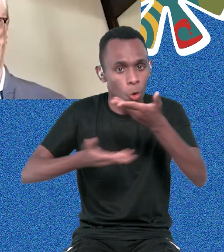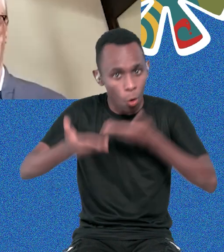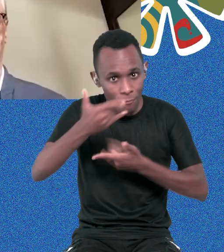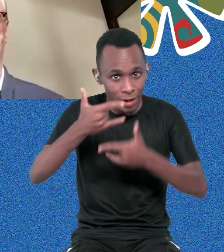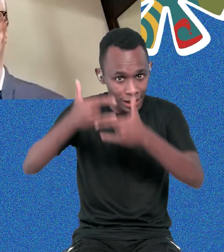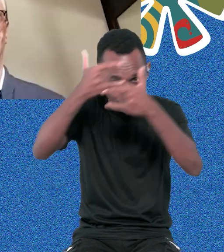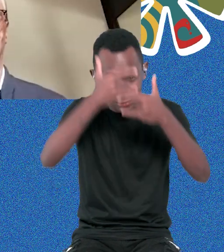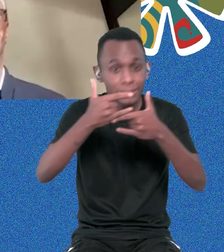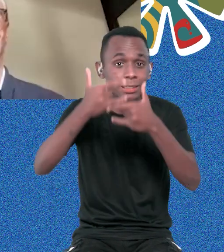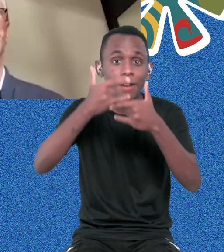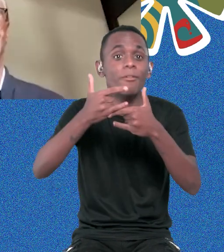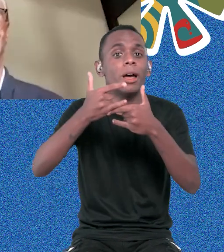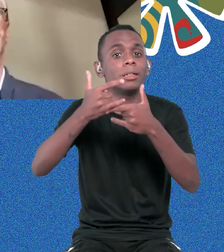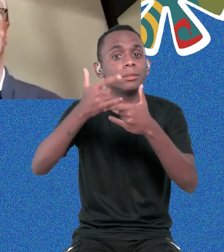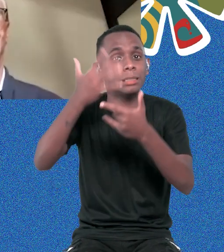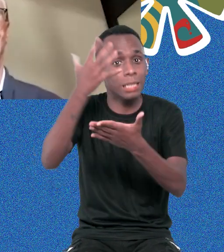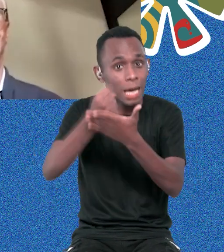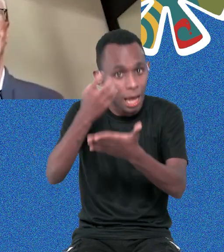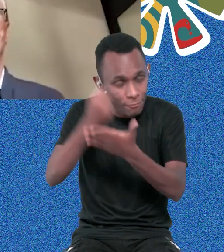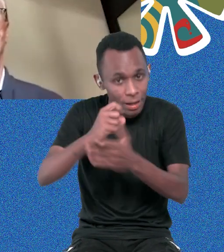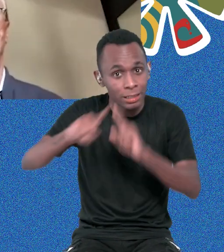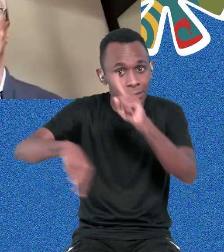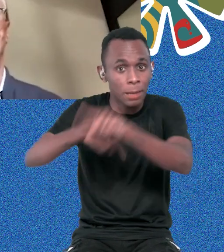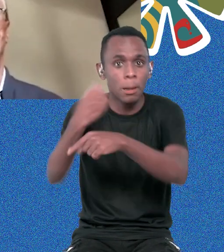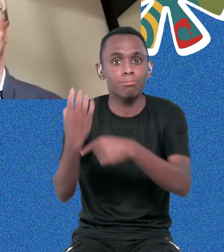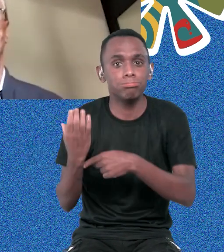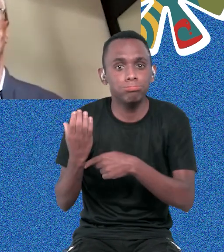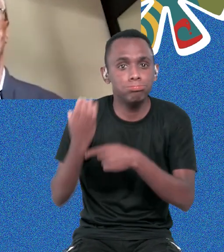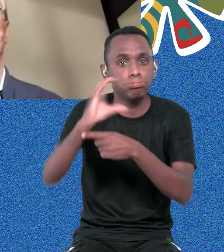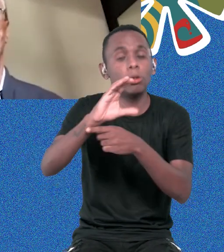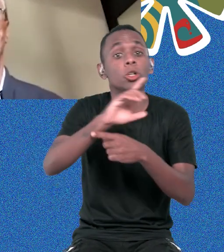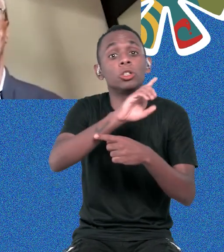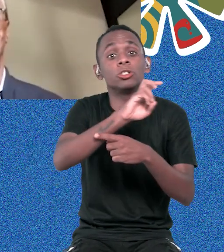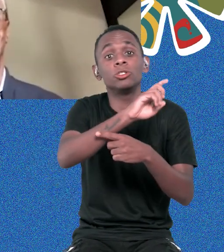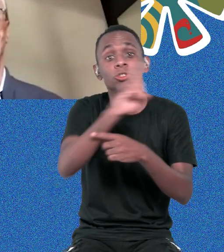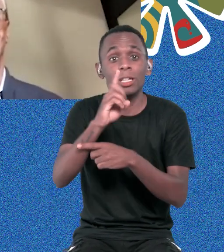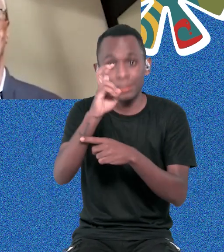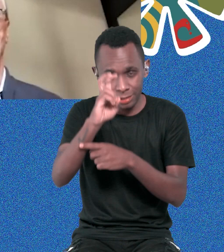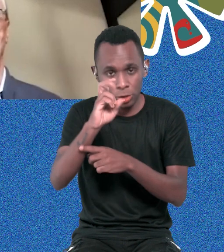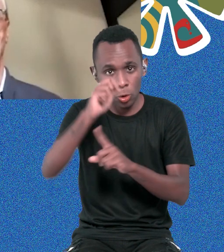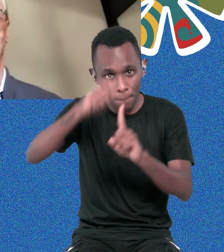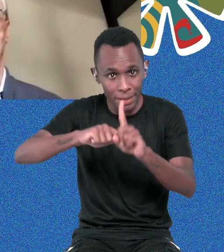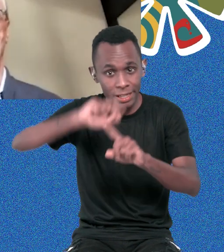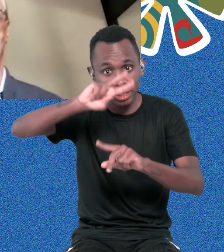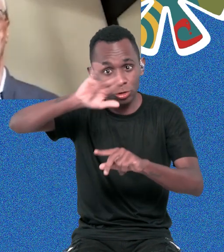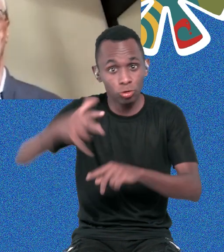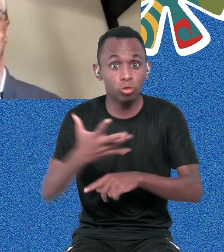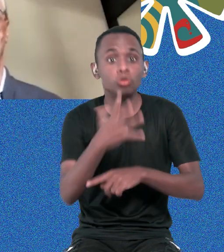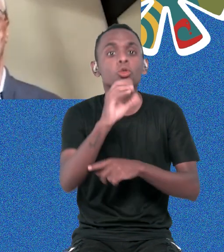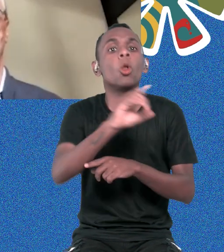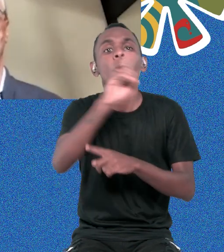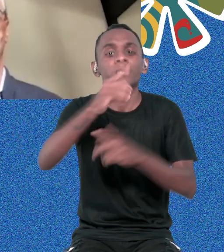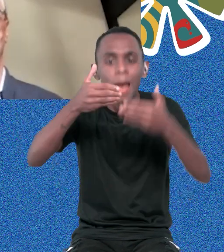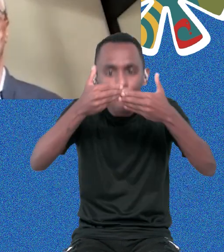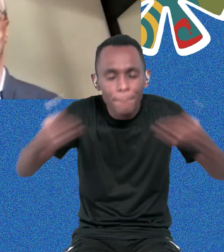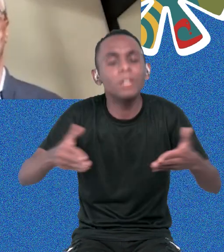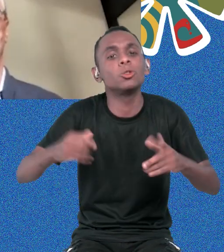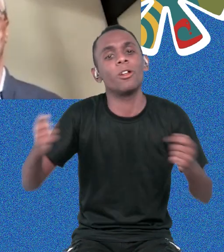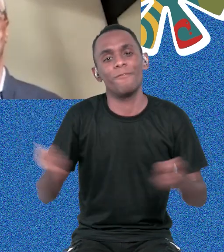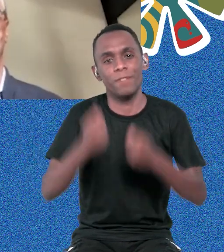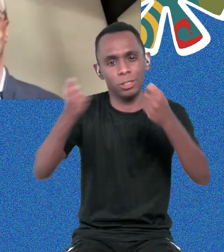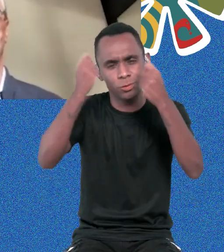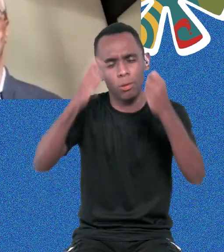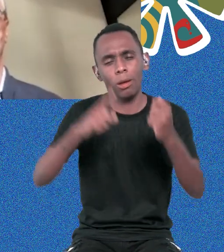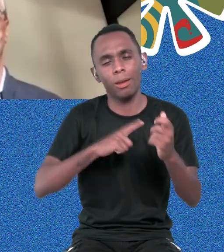conversa, ela vai ser gravada e vai ser disponibilizada a partir do dia 5 de julho, data da abertura do